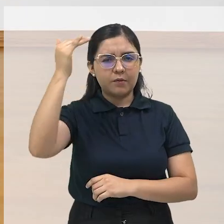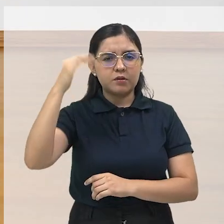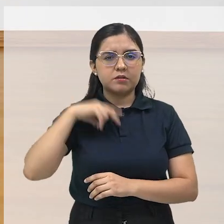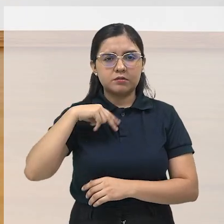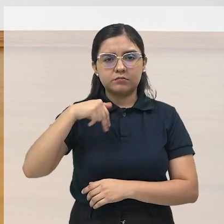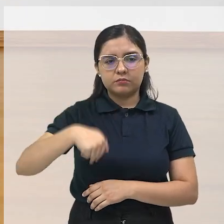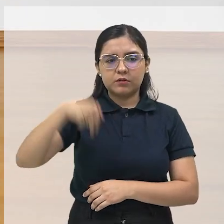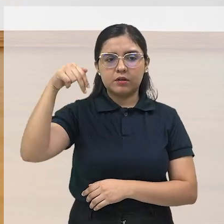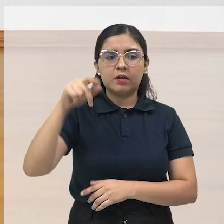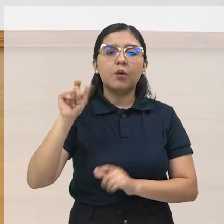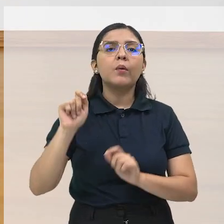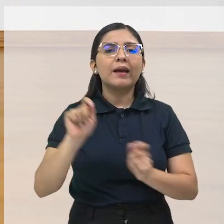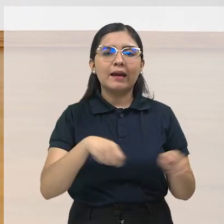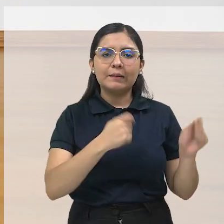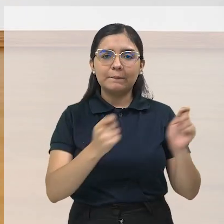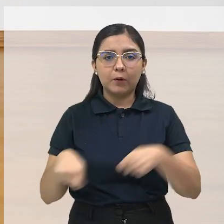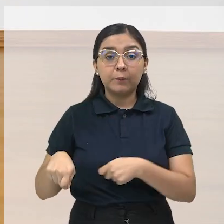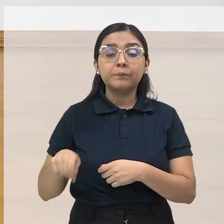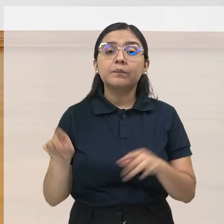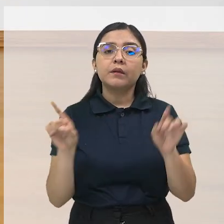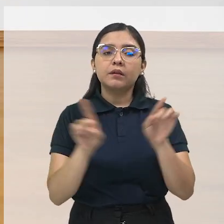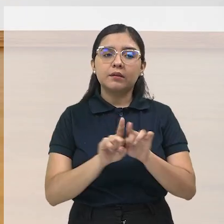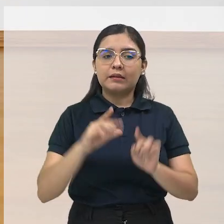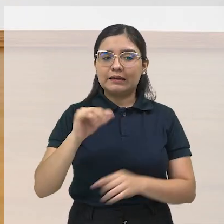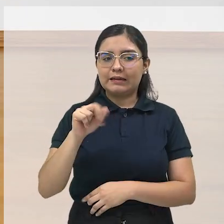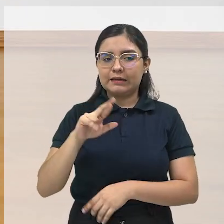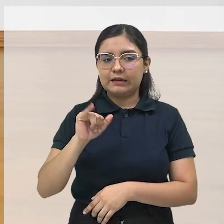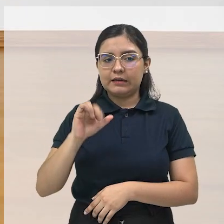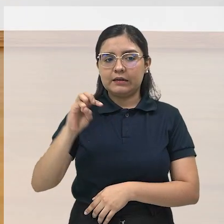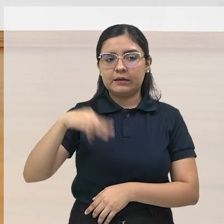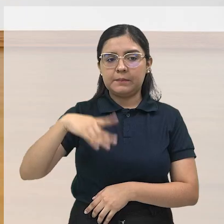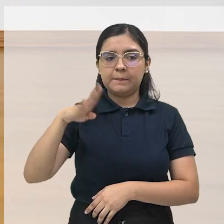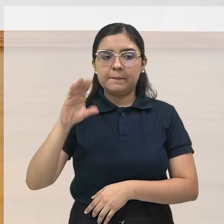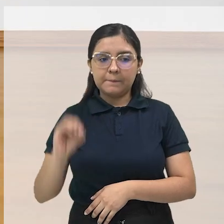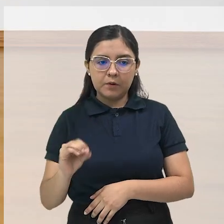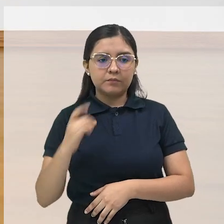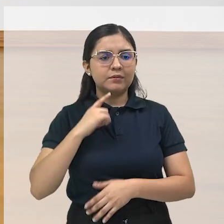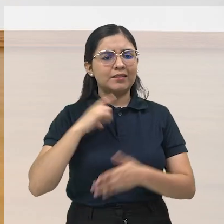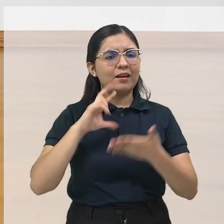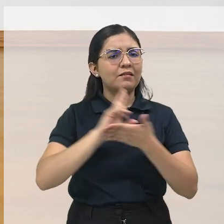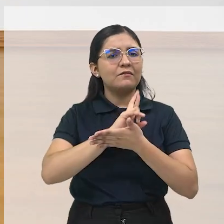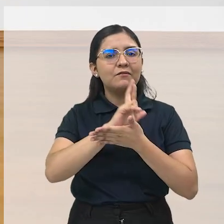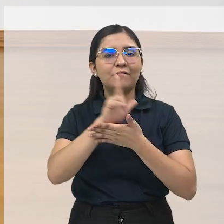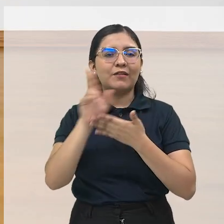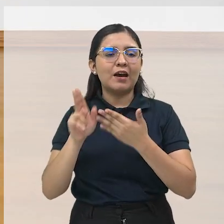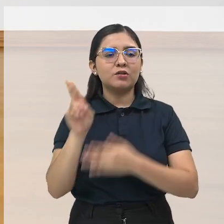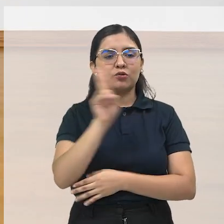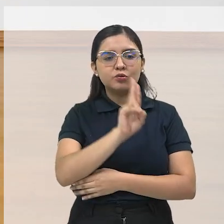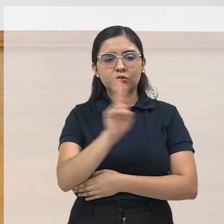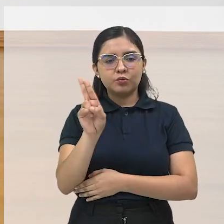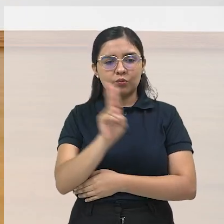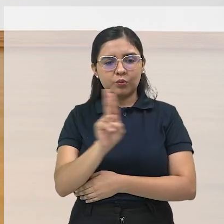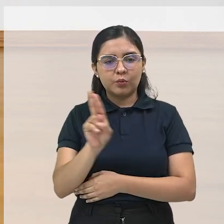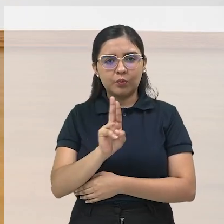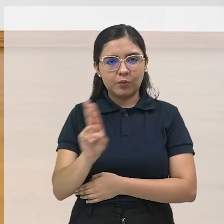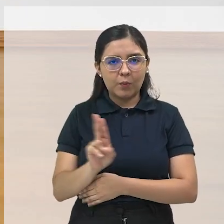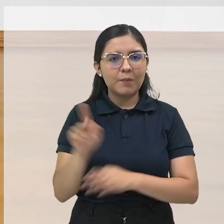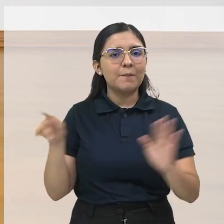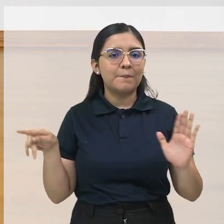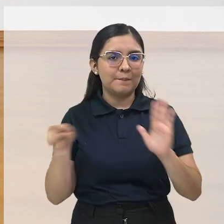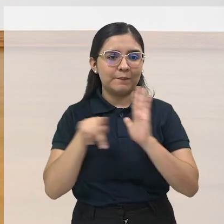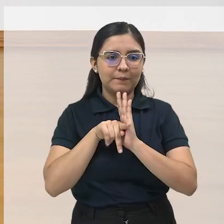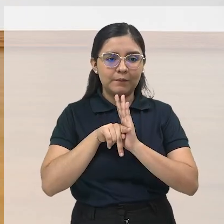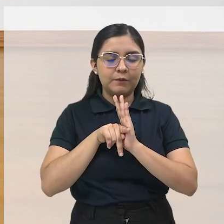região norte é o carimbó, também chamado de pau e corda, samba de roda do Marajó, baião típico